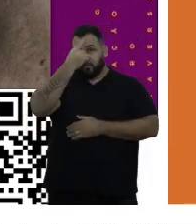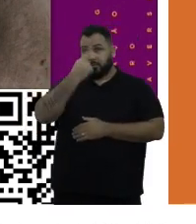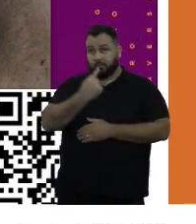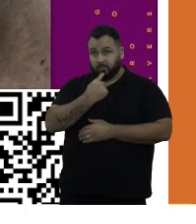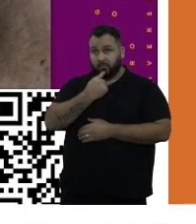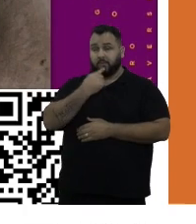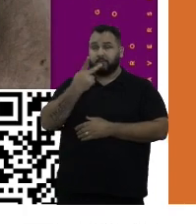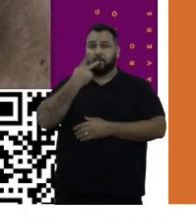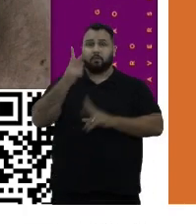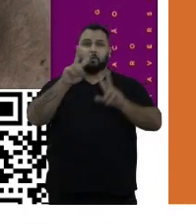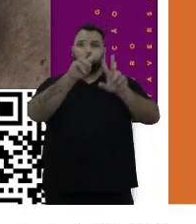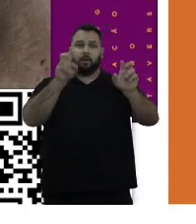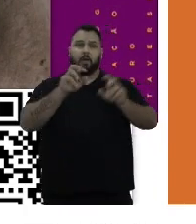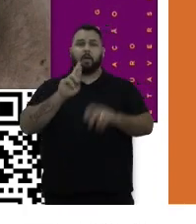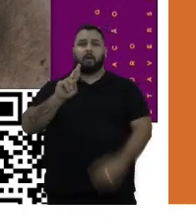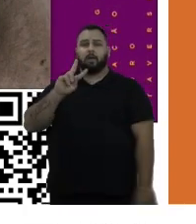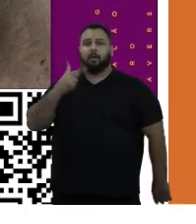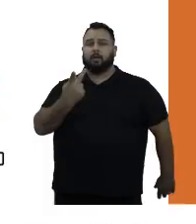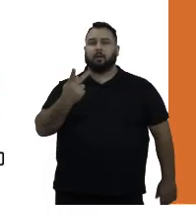sobre RH no Brasil.